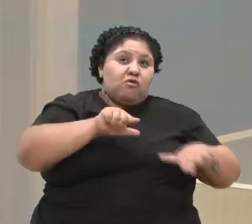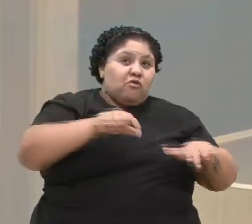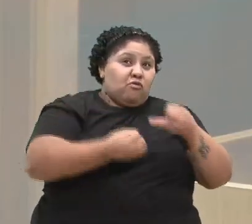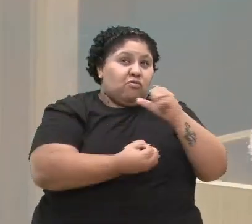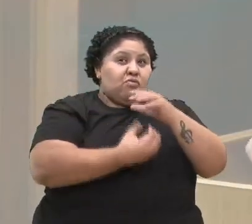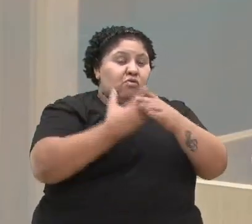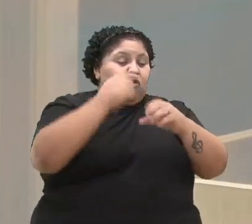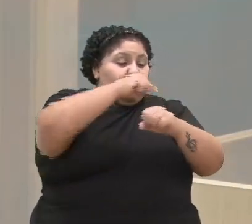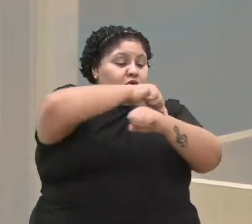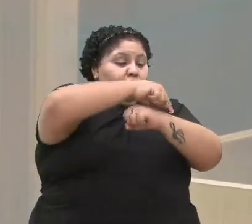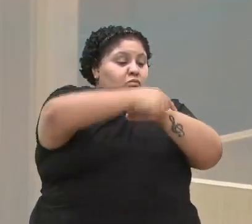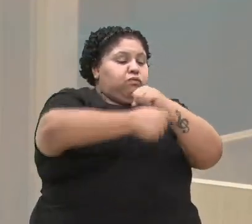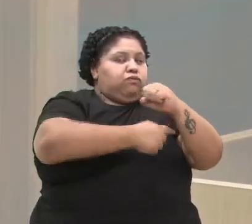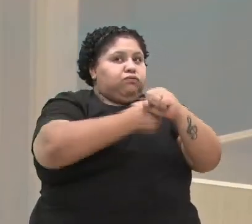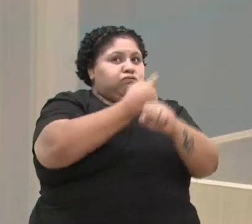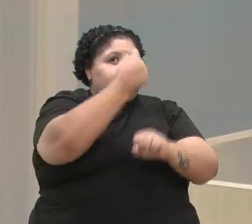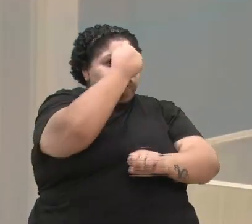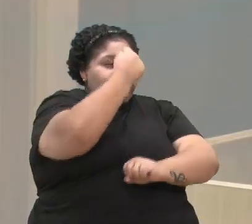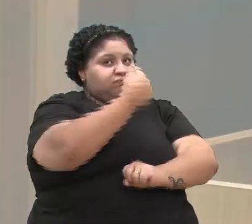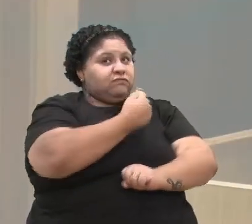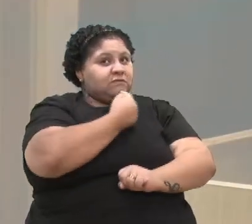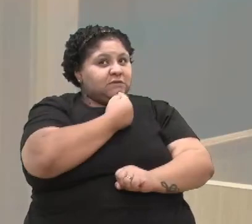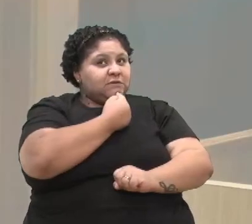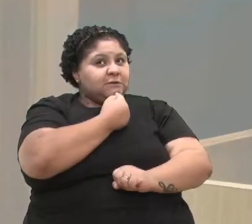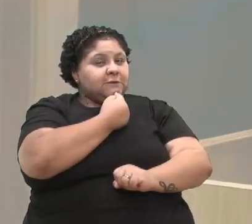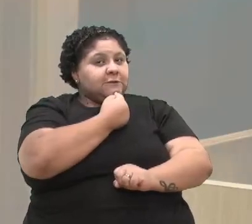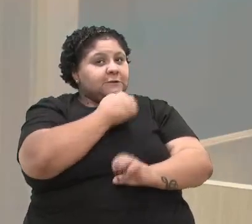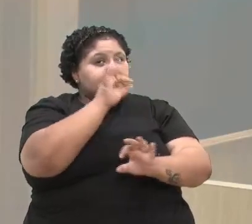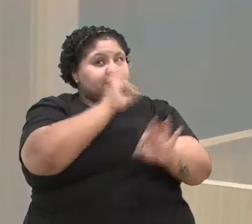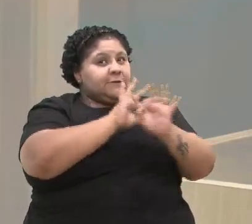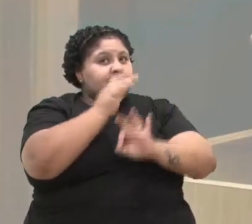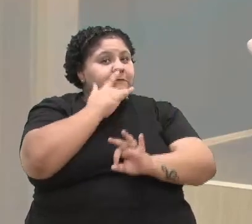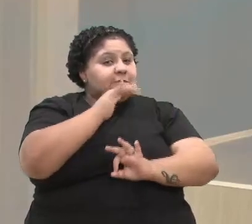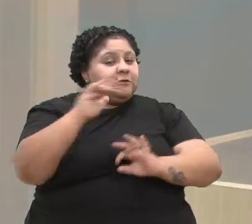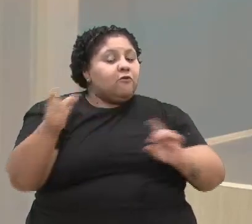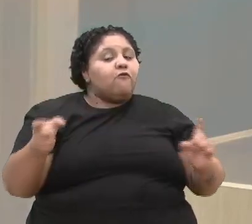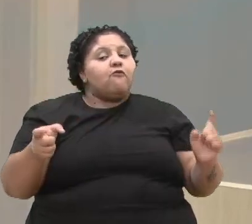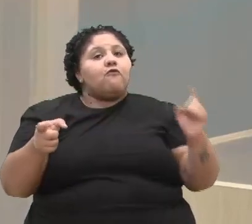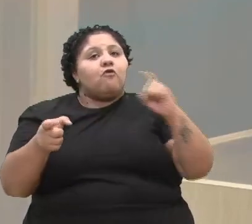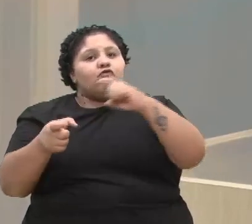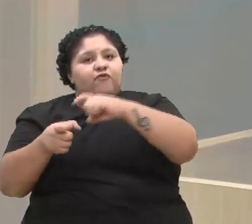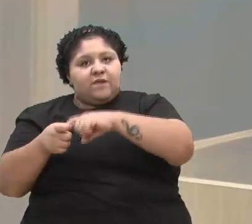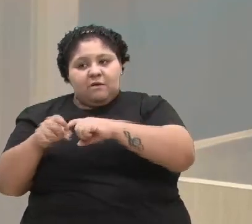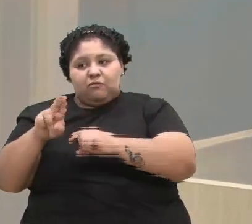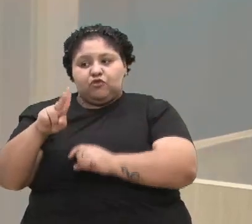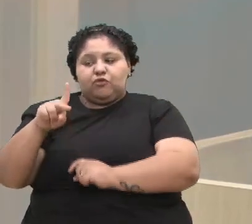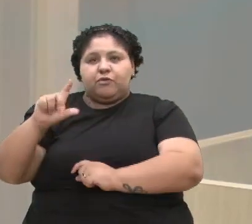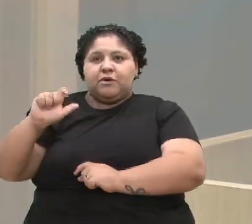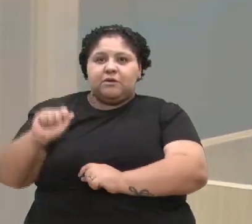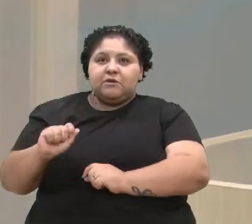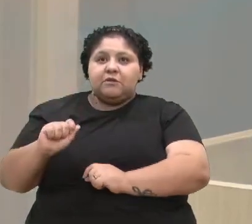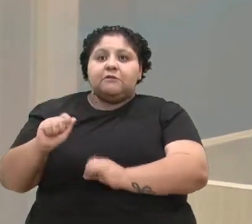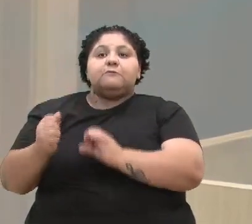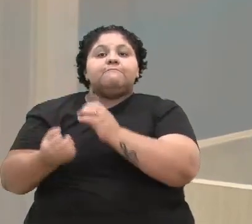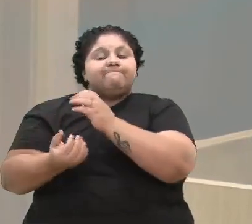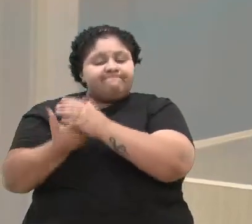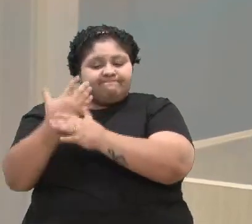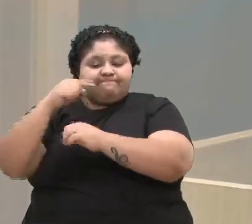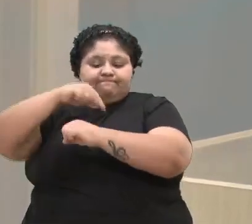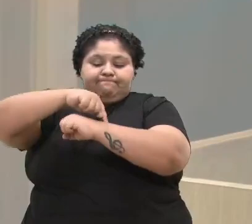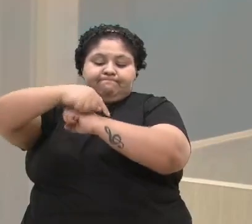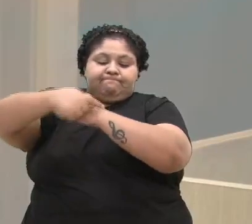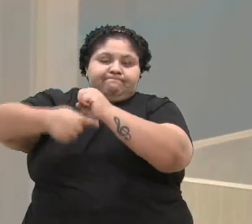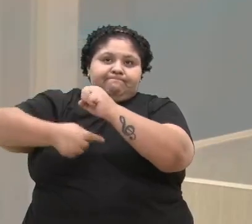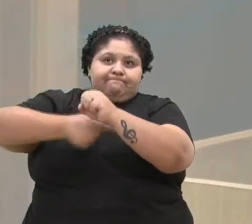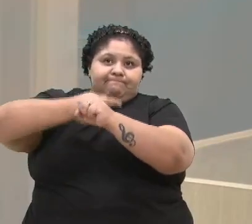com a identificação, para ter um cronograma de cores. Voltamos novamente para a UPA e eles implantaram a pulseira,